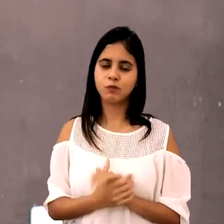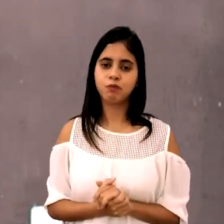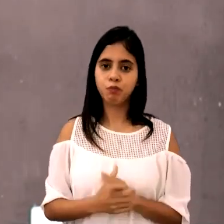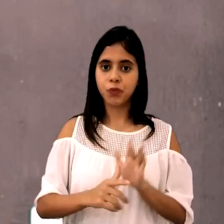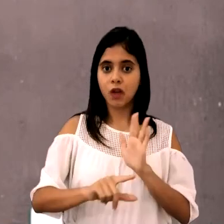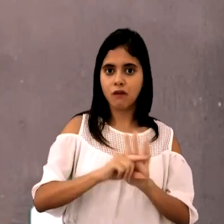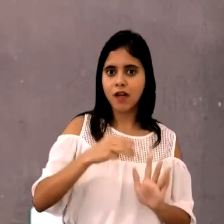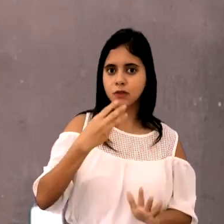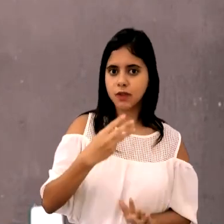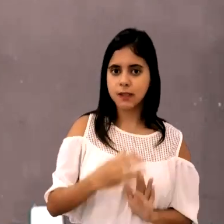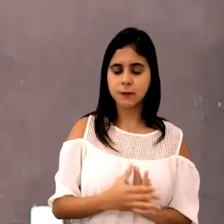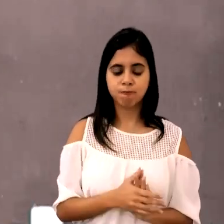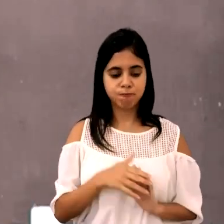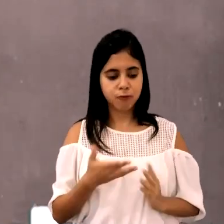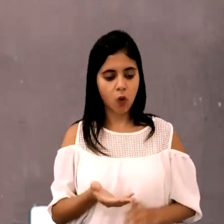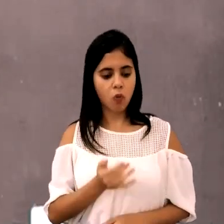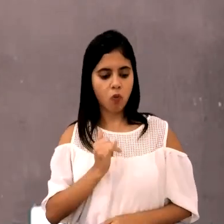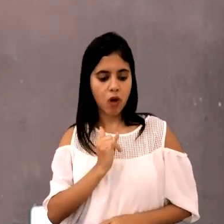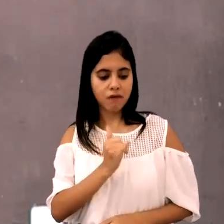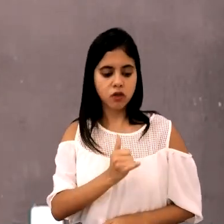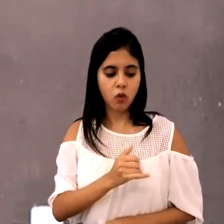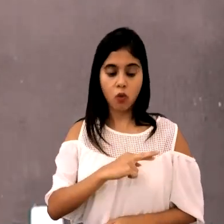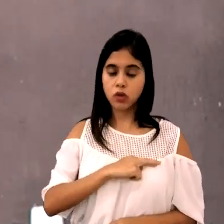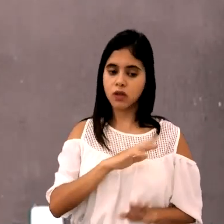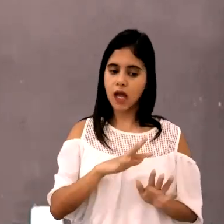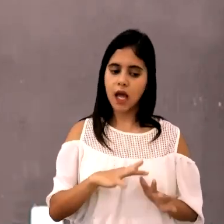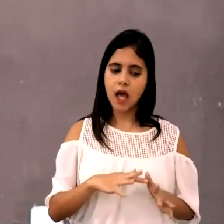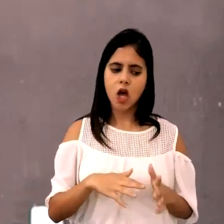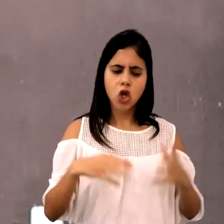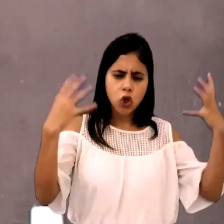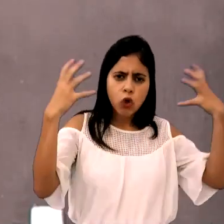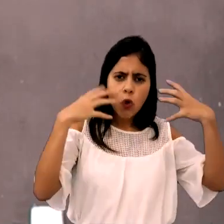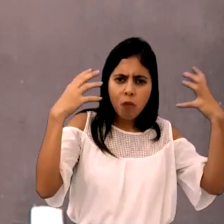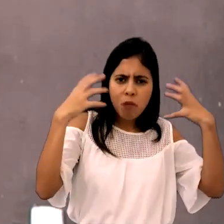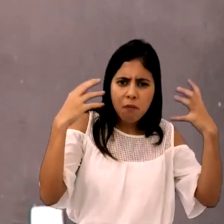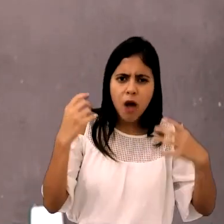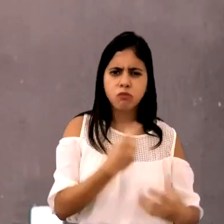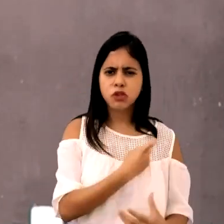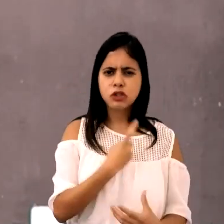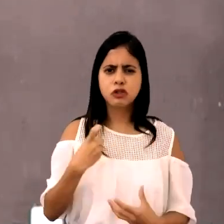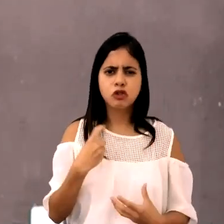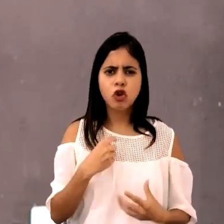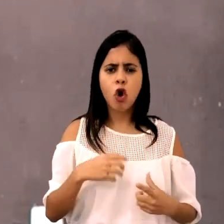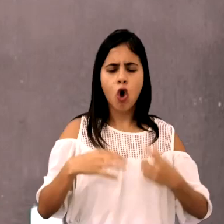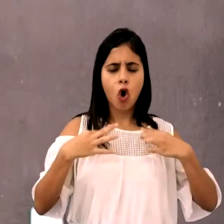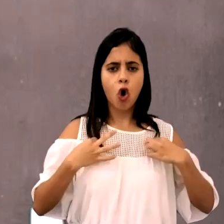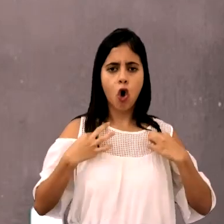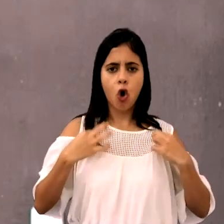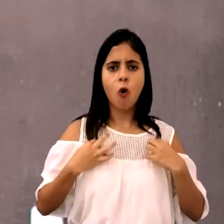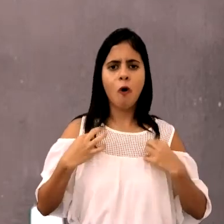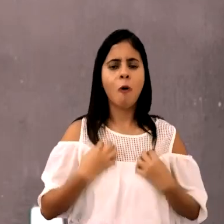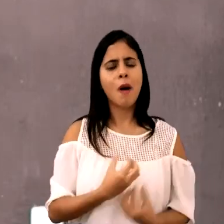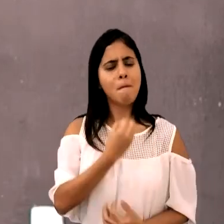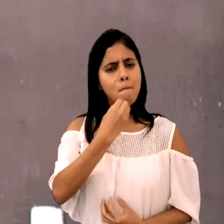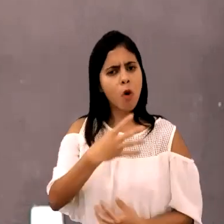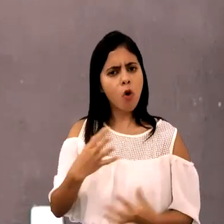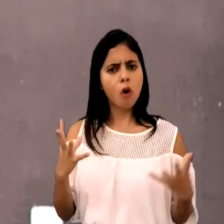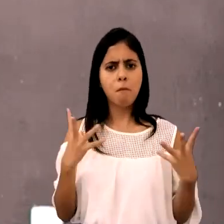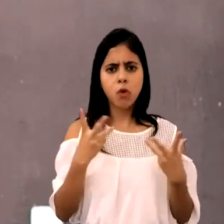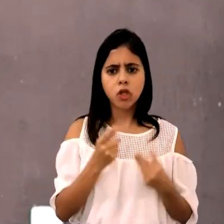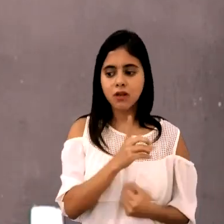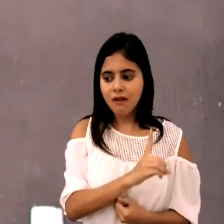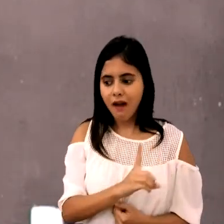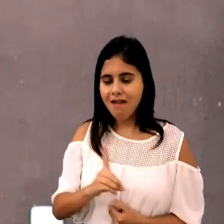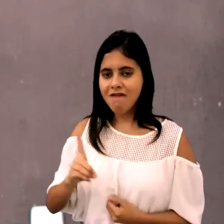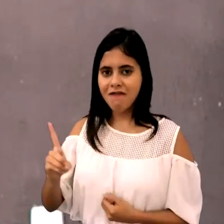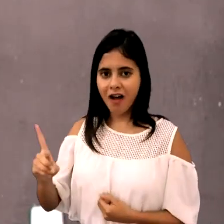Verso 3, lave-se, ponha perfume, vista a sua melhor roupa e vá até a eira.